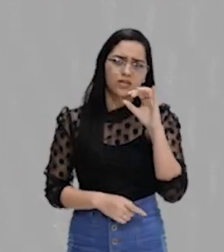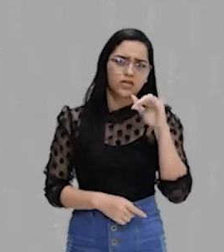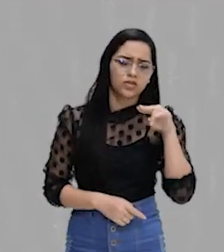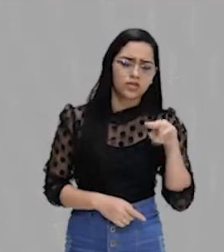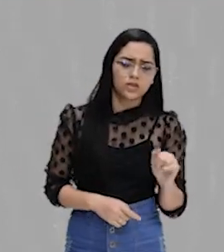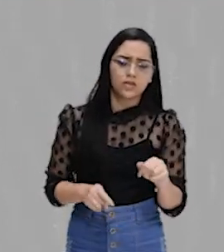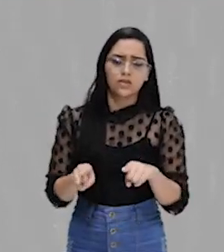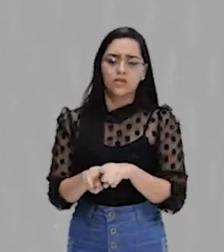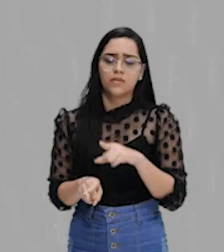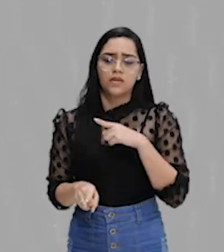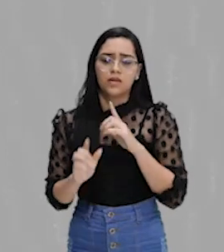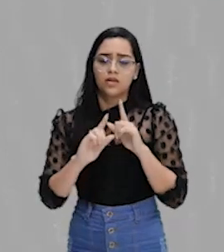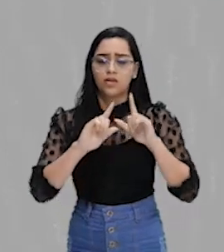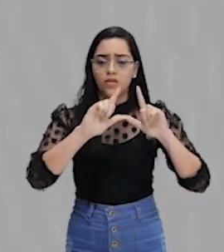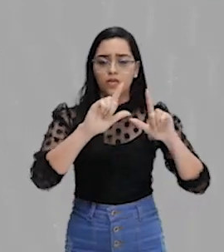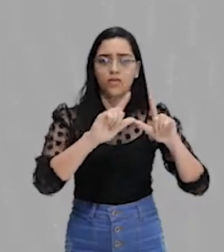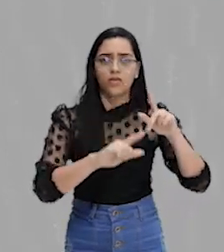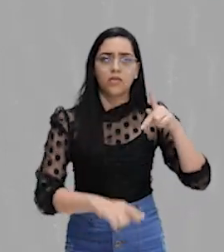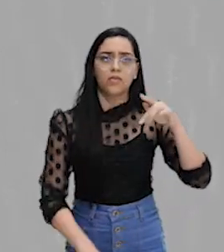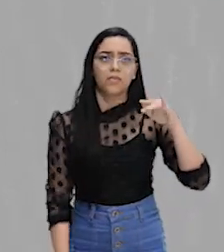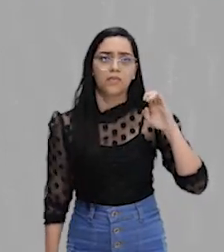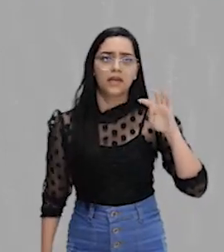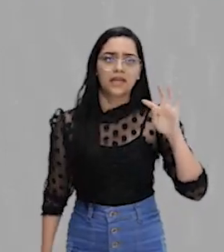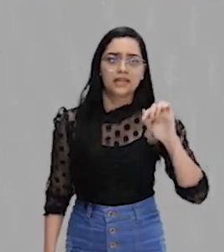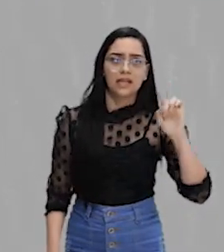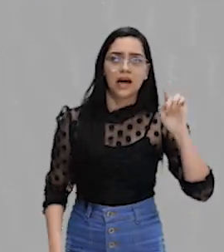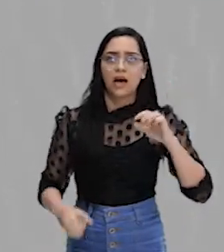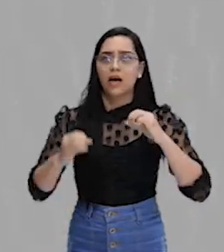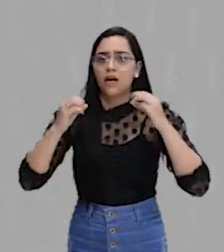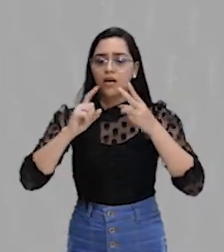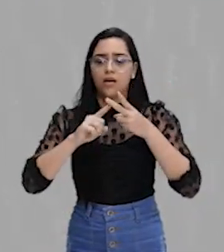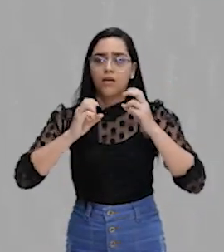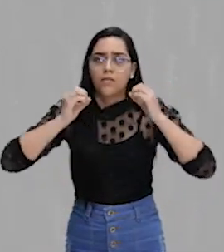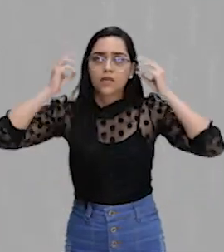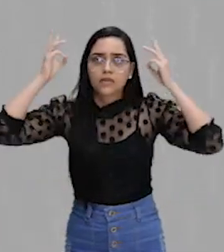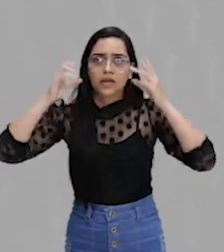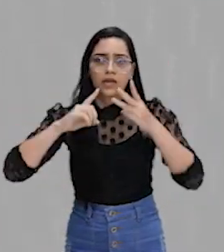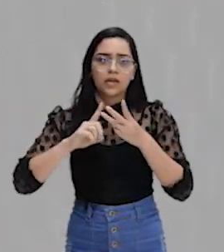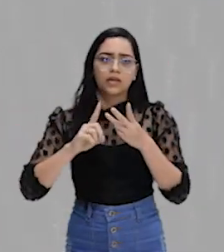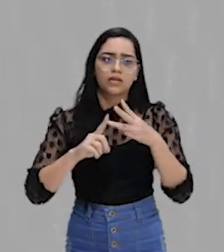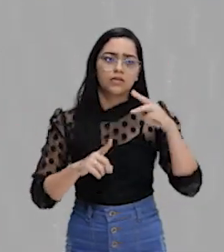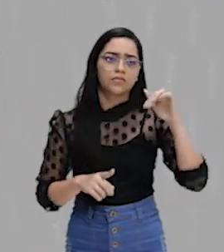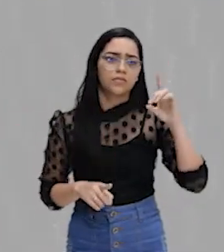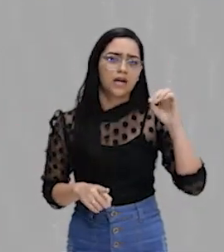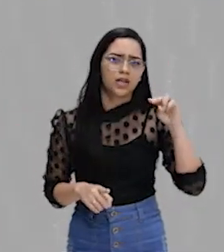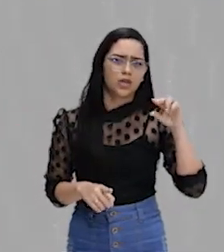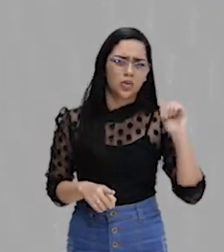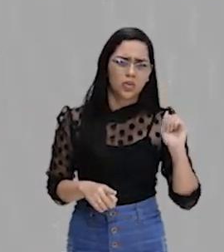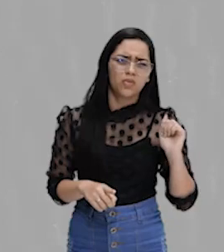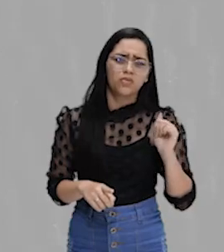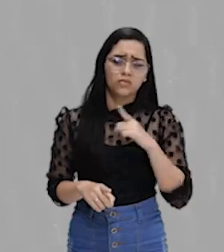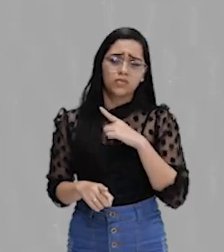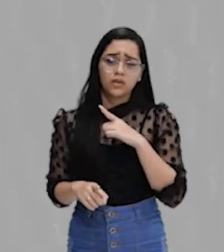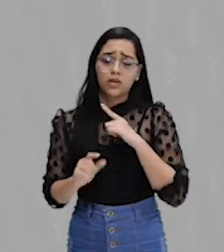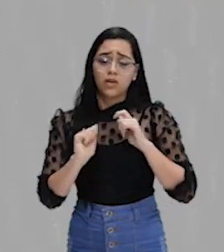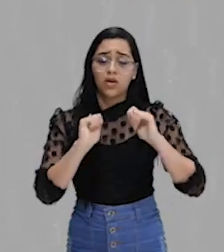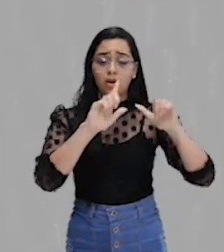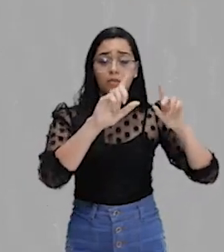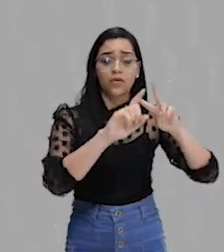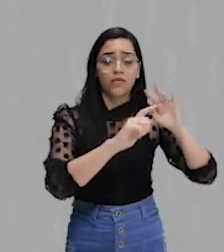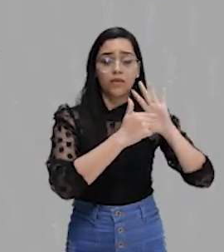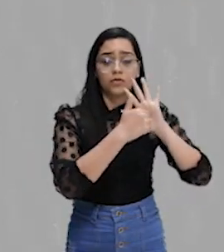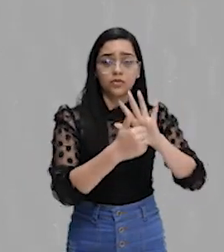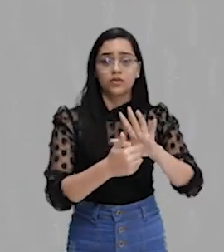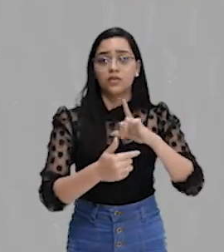obras também artísticas, Pietà, Moisés, as Madonas de Rafael Sanzio, são obras que vão mostrar